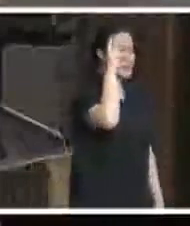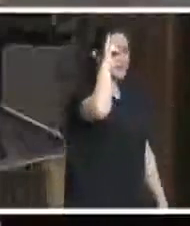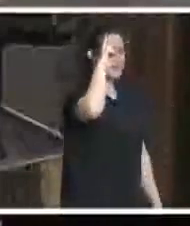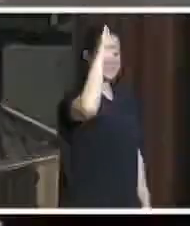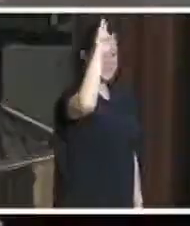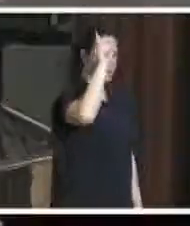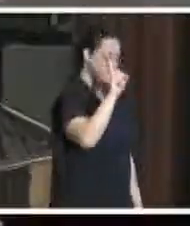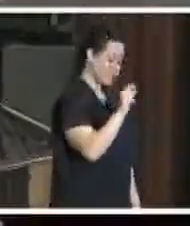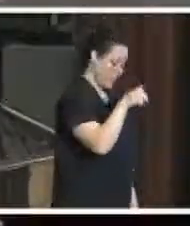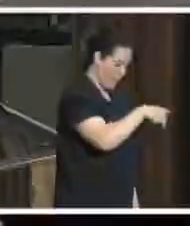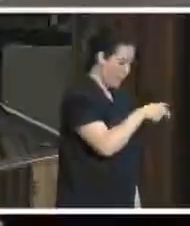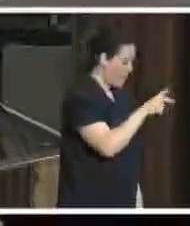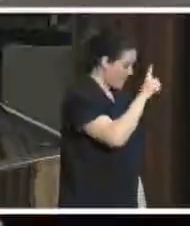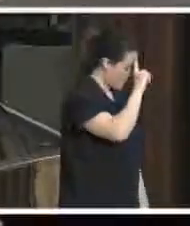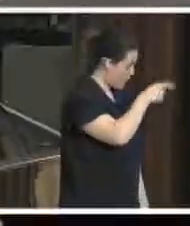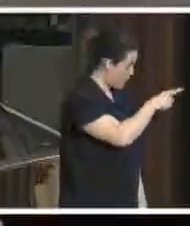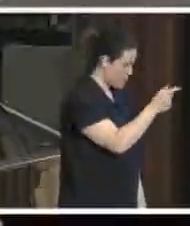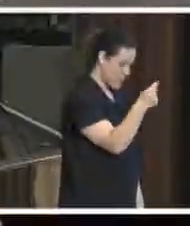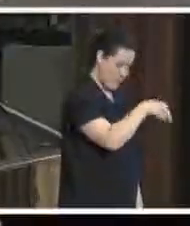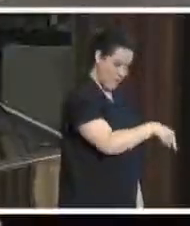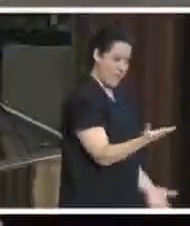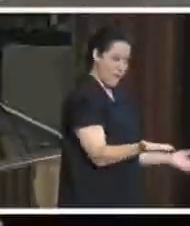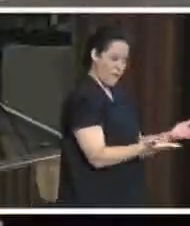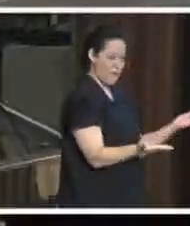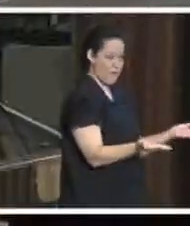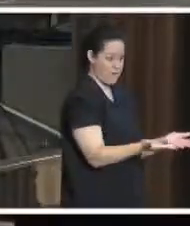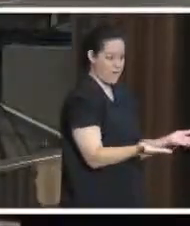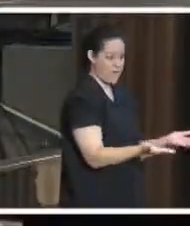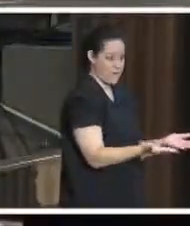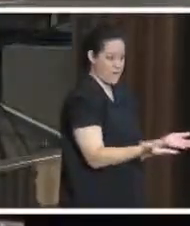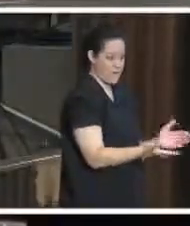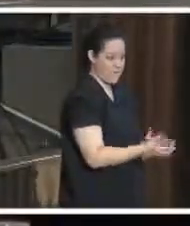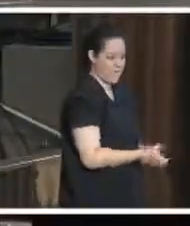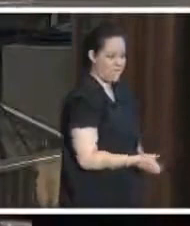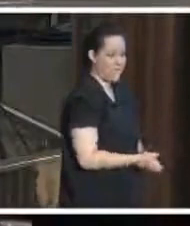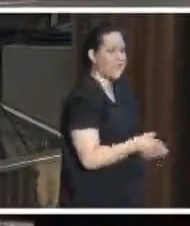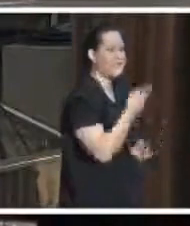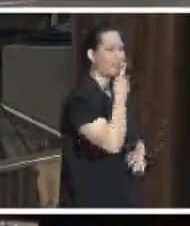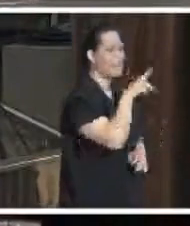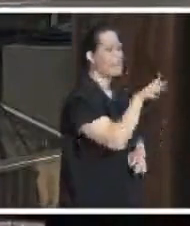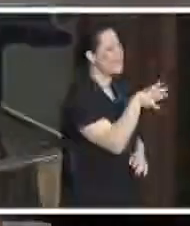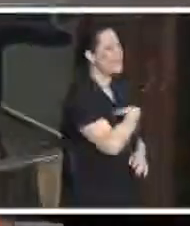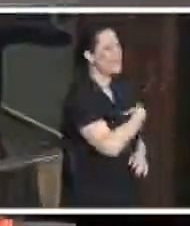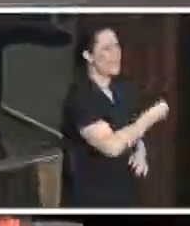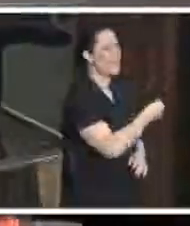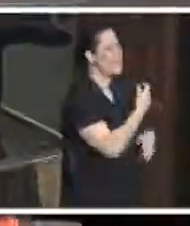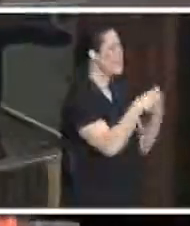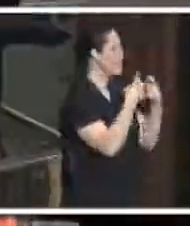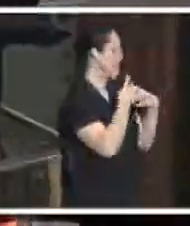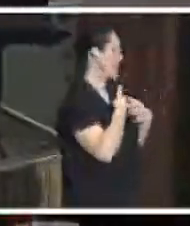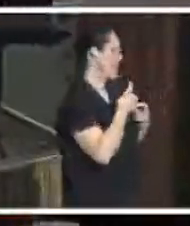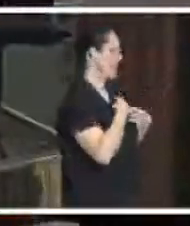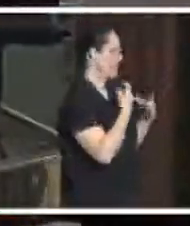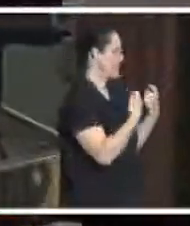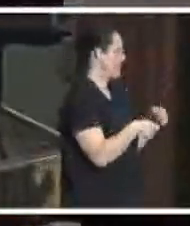eu não tenho dúvida. O Senhor te trouxe aqui para dizer: filho, não precisa ter medo,